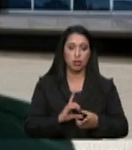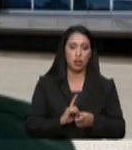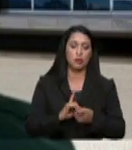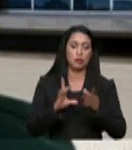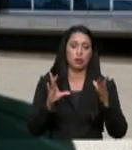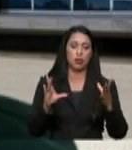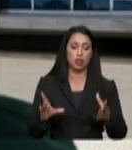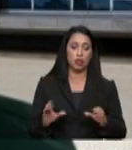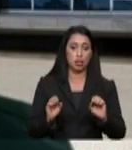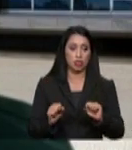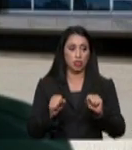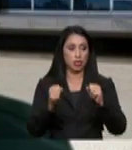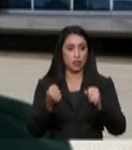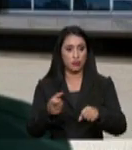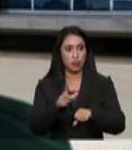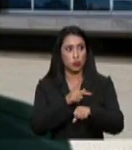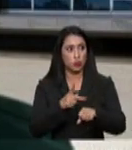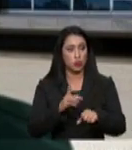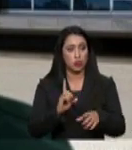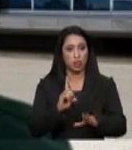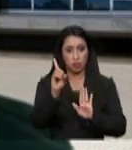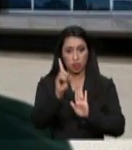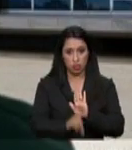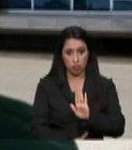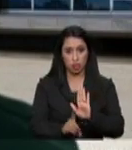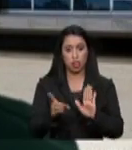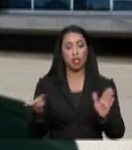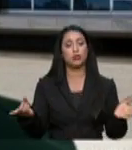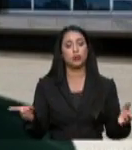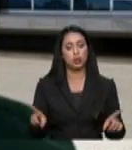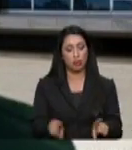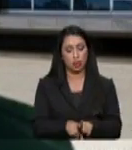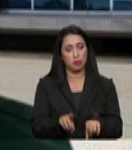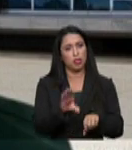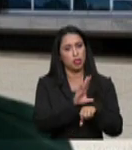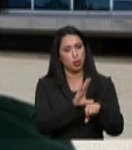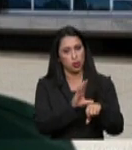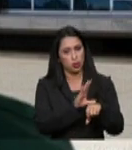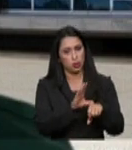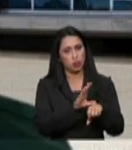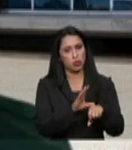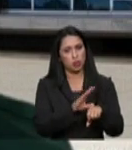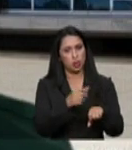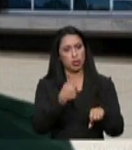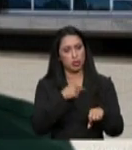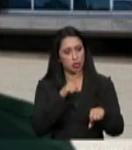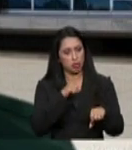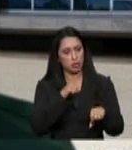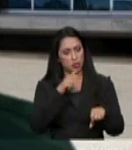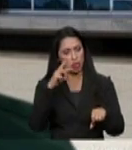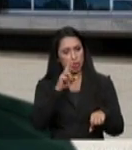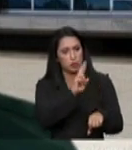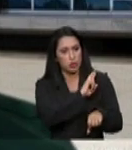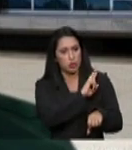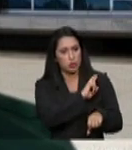em defesa do Estado democrático de direito e Aguarda a constituição que nos é cavidade Zone